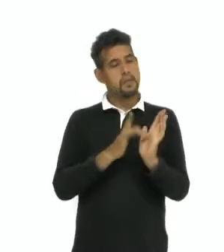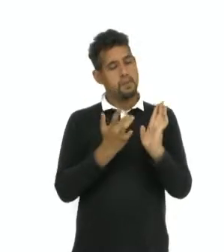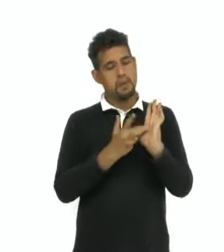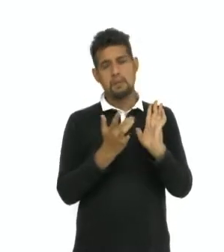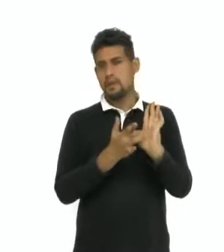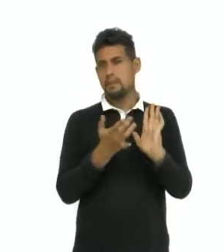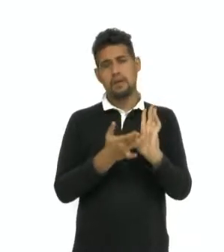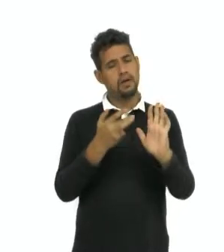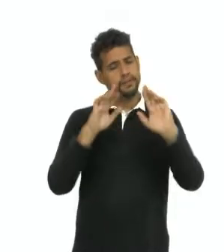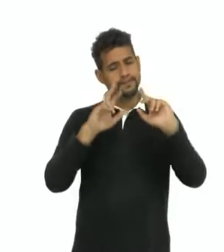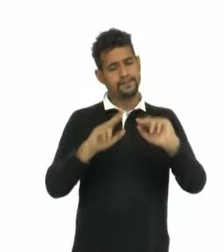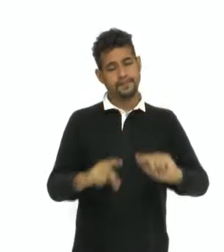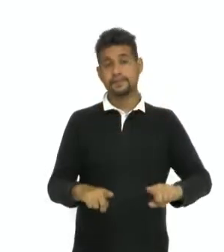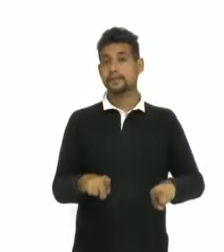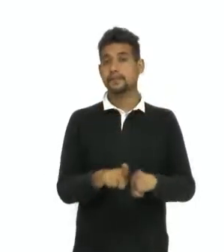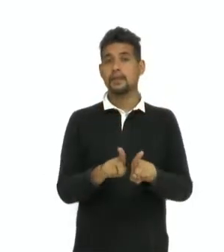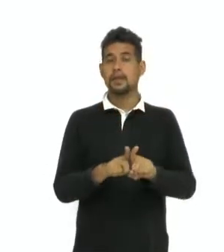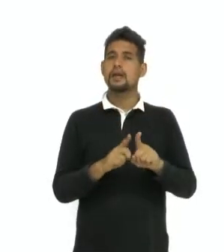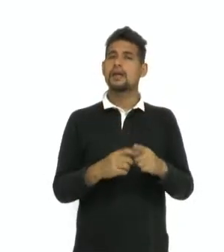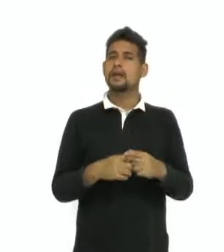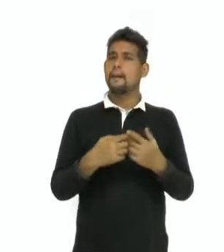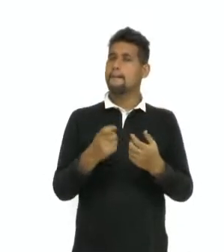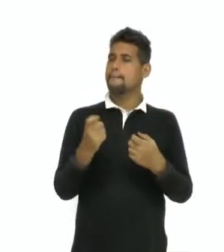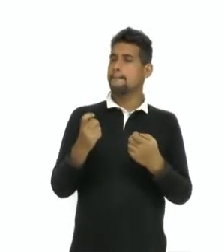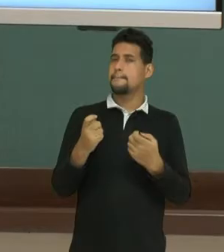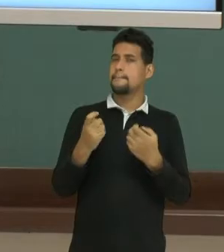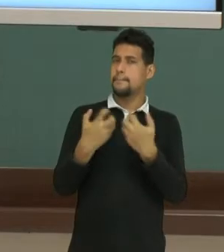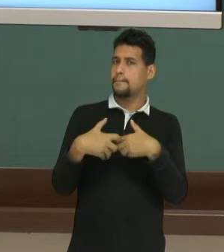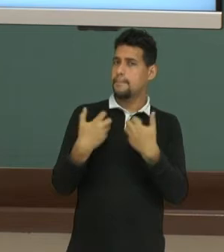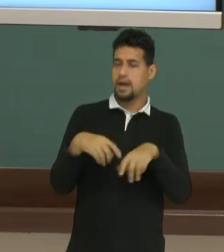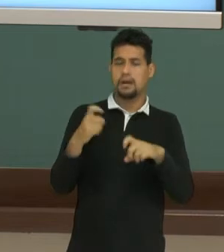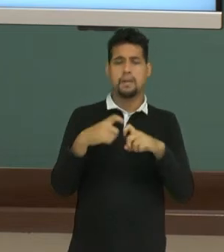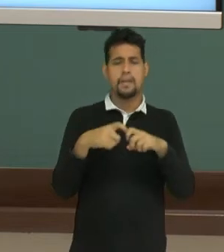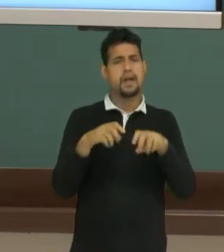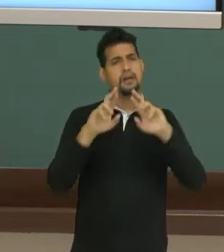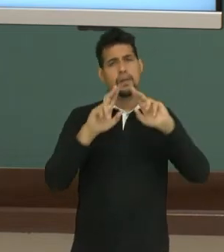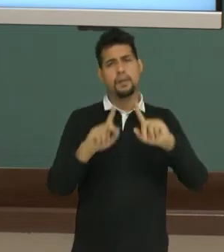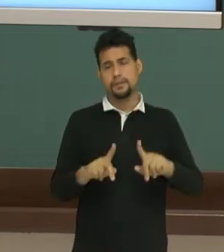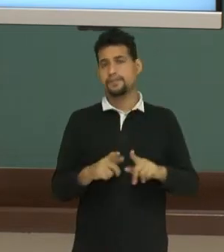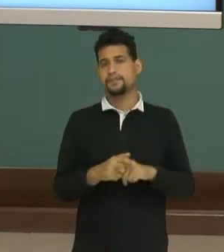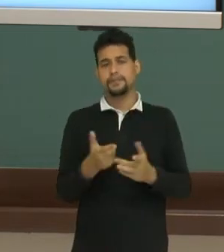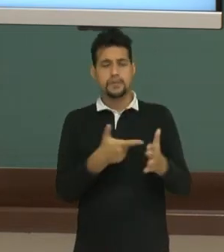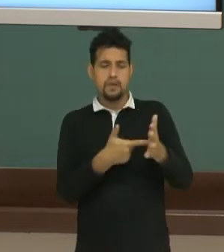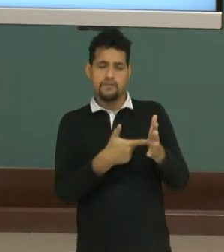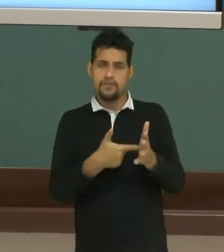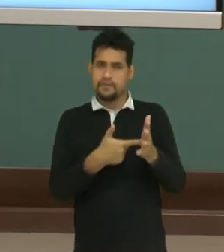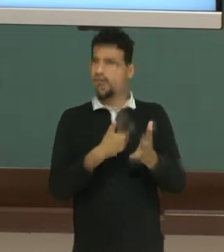smartphones, comunicadores, equipamentos médicos e algumas ferramentas elétricas.